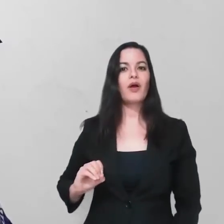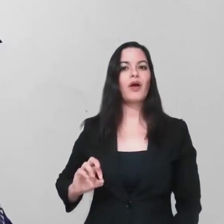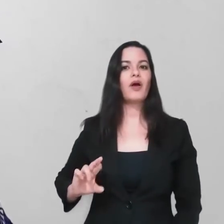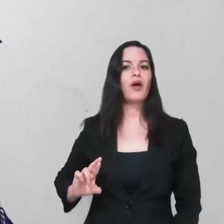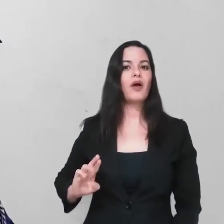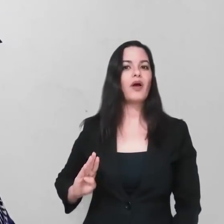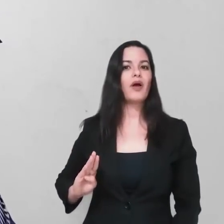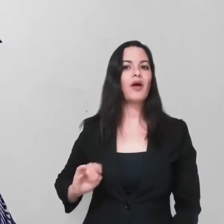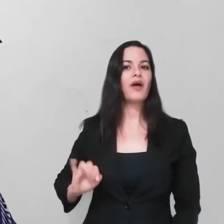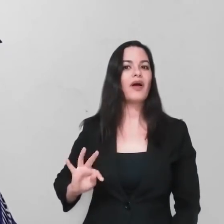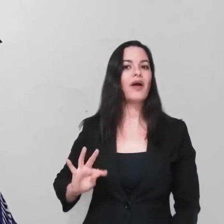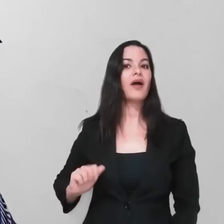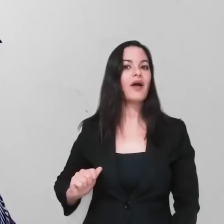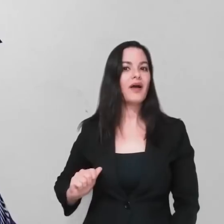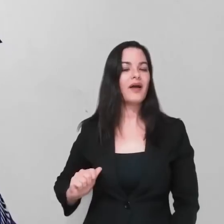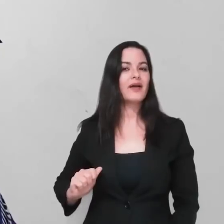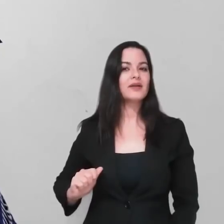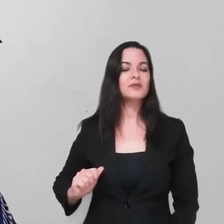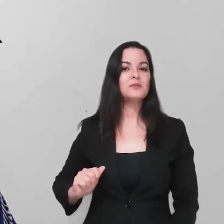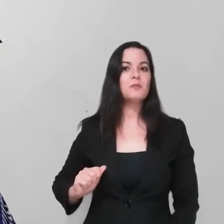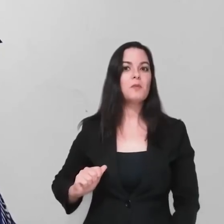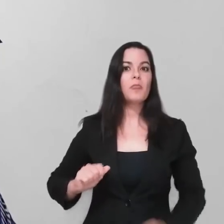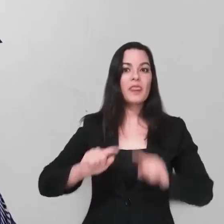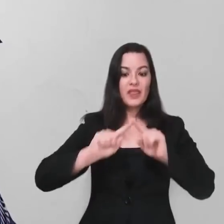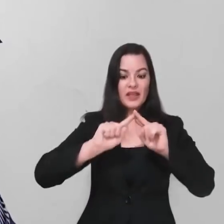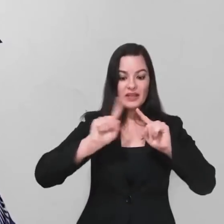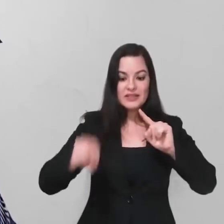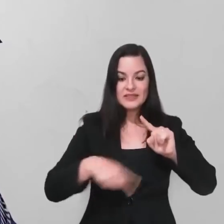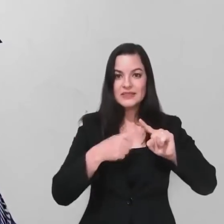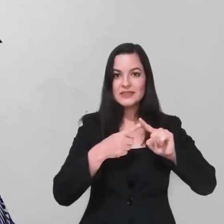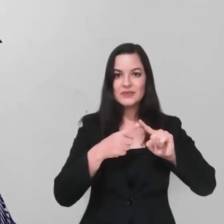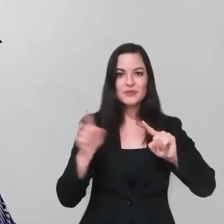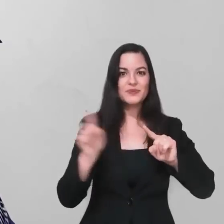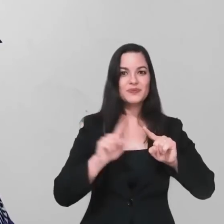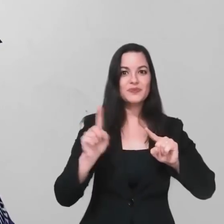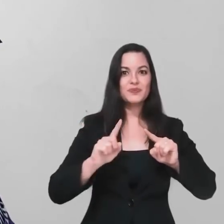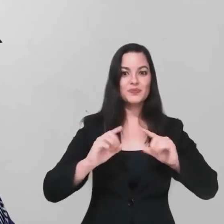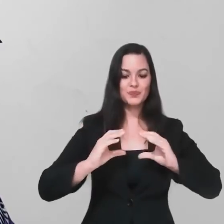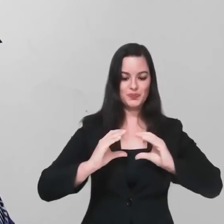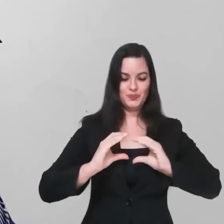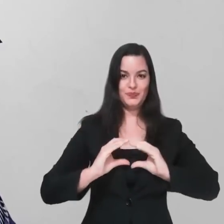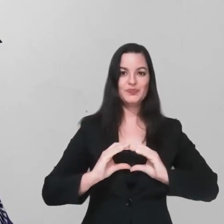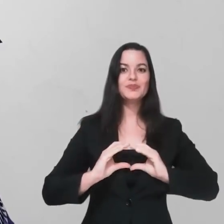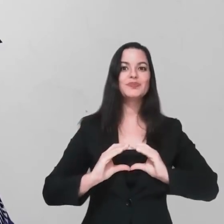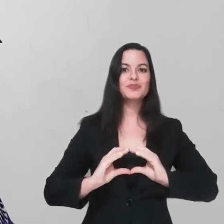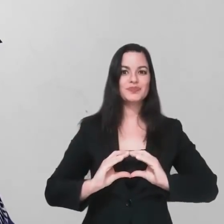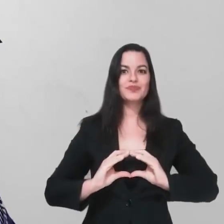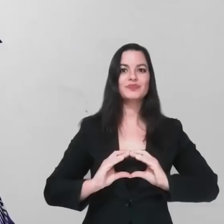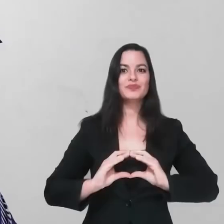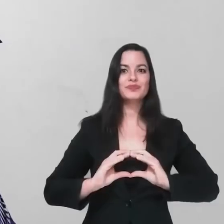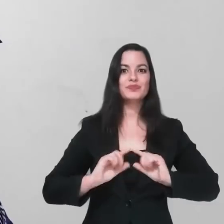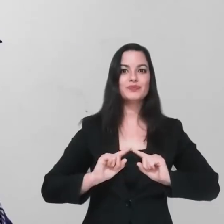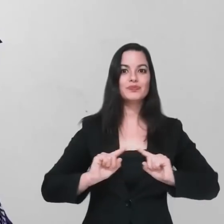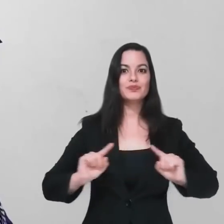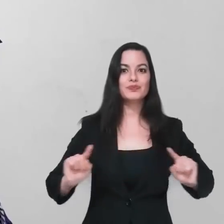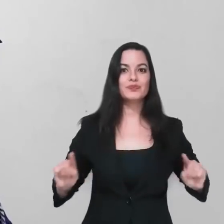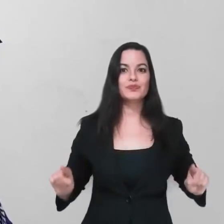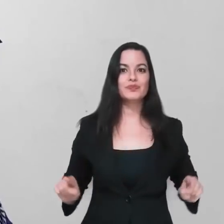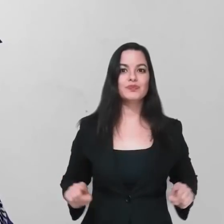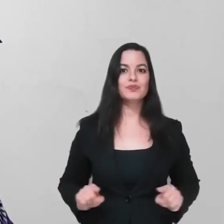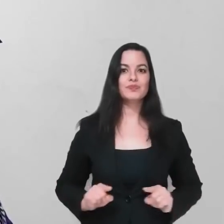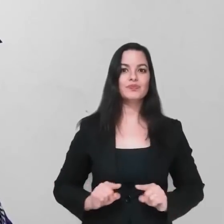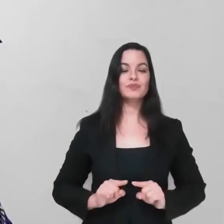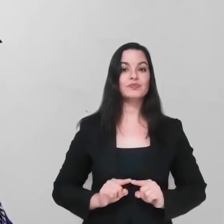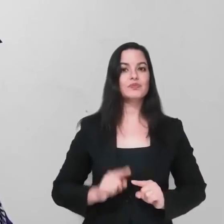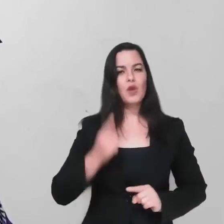circular. Ela é uma órbita elíptica e isso faz toda a diferença. Olha essa outra